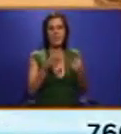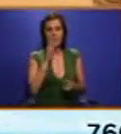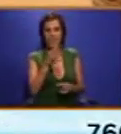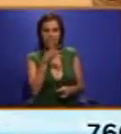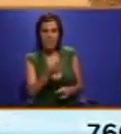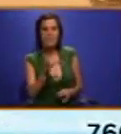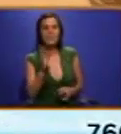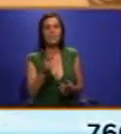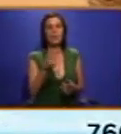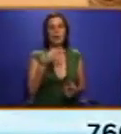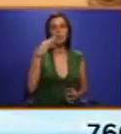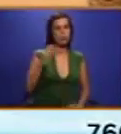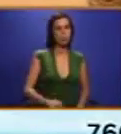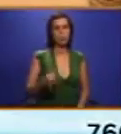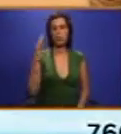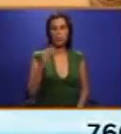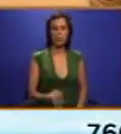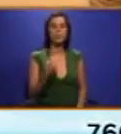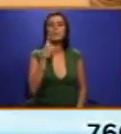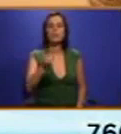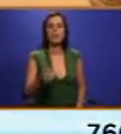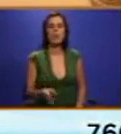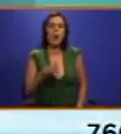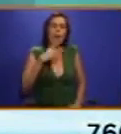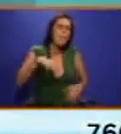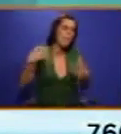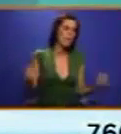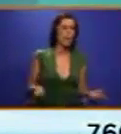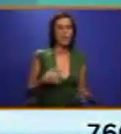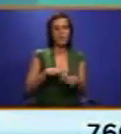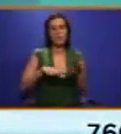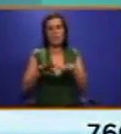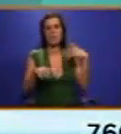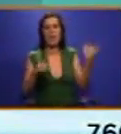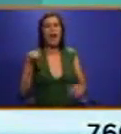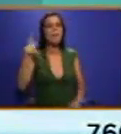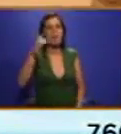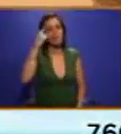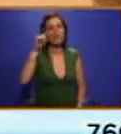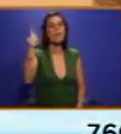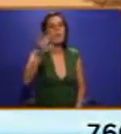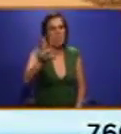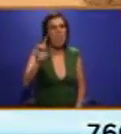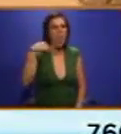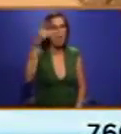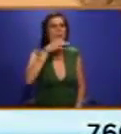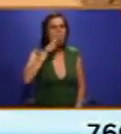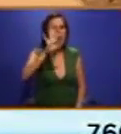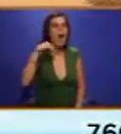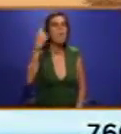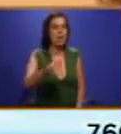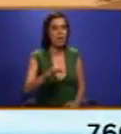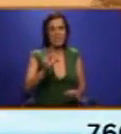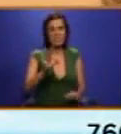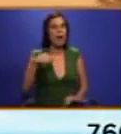di e o que é que a Lúcia diz quas todos os dias e a Lúcia dizia-lhe o quê ó Mã eu tenho outra coisa para fazer é amanhã a gente pensa nisso Amanhã falamos amanhã era